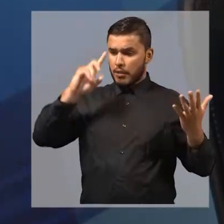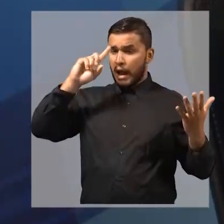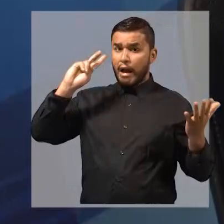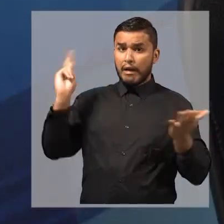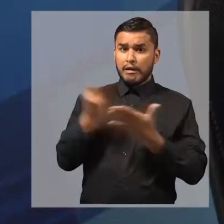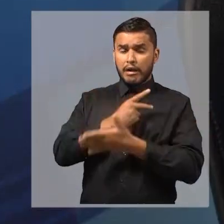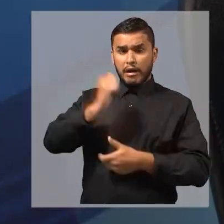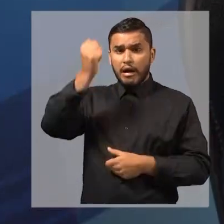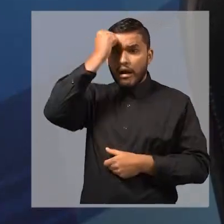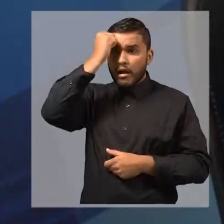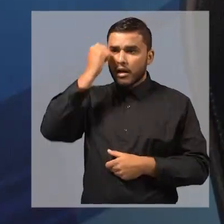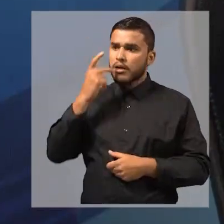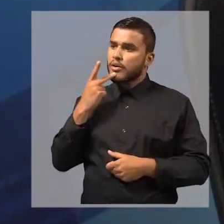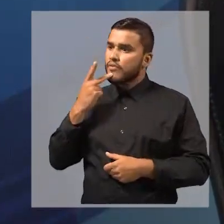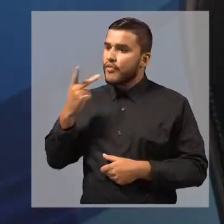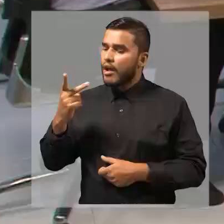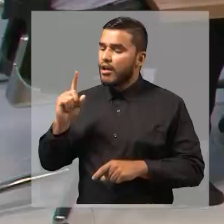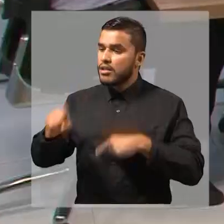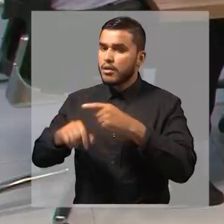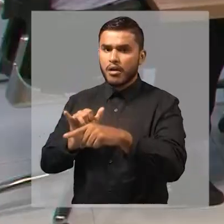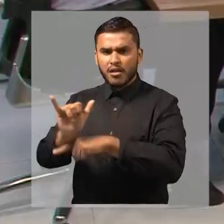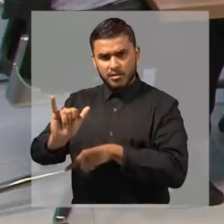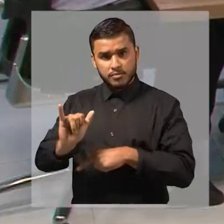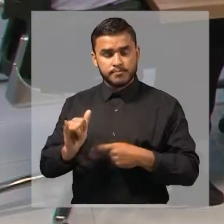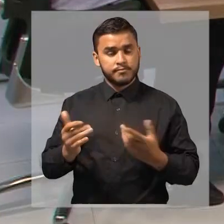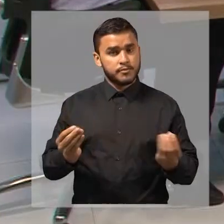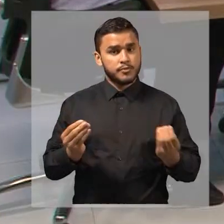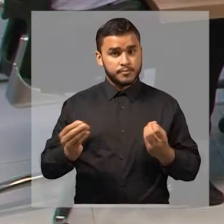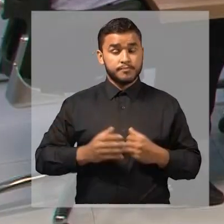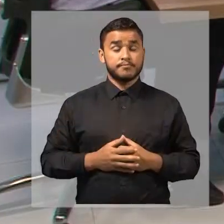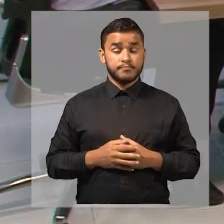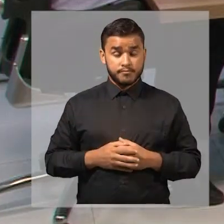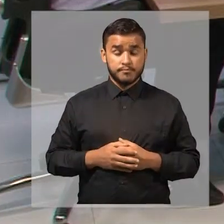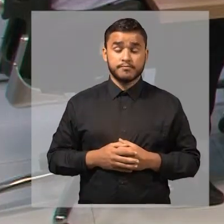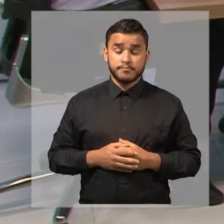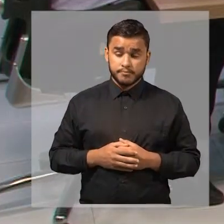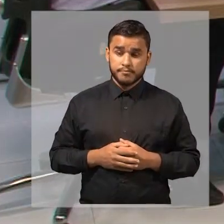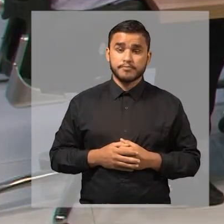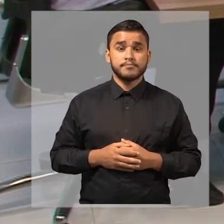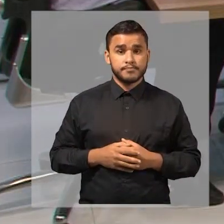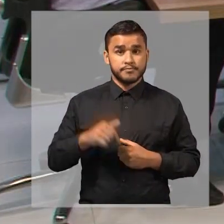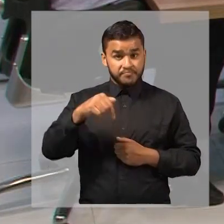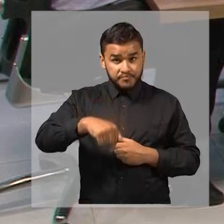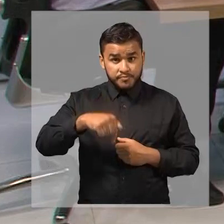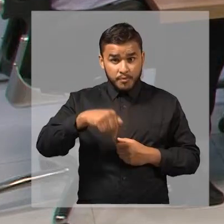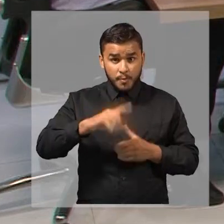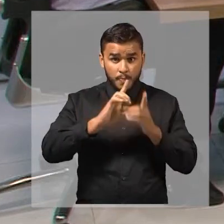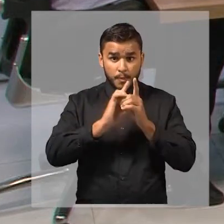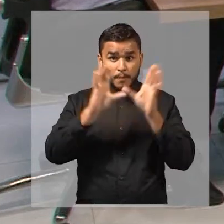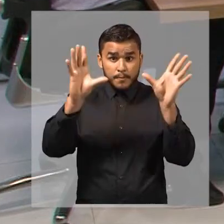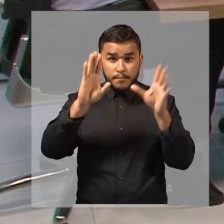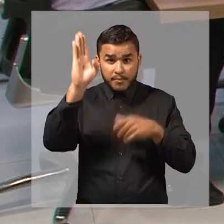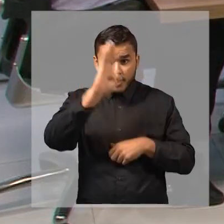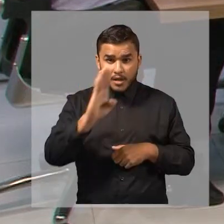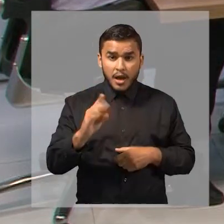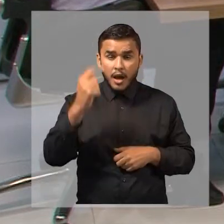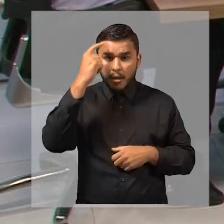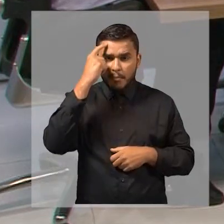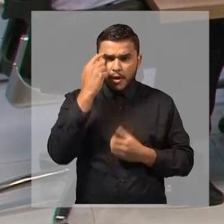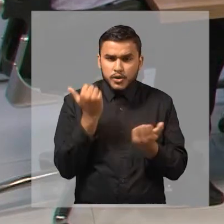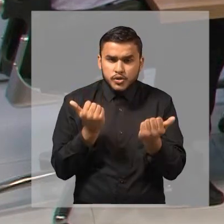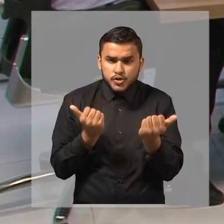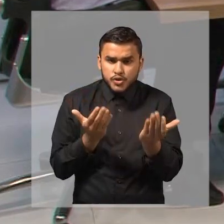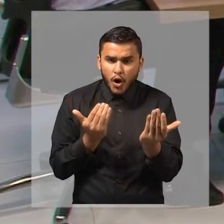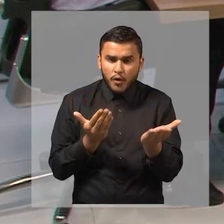atrás? Né? Então, são várias as questões. A democracia brasileira não é para amadores, entender. A